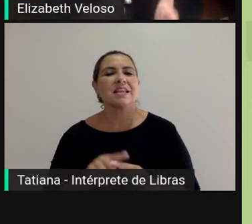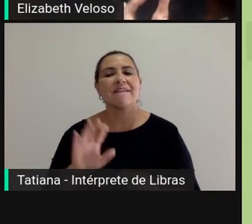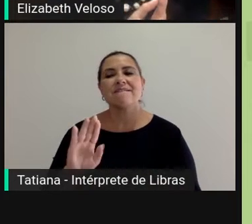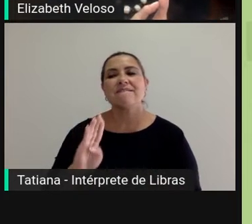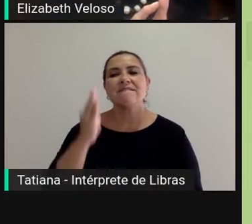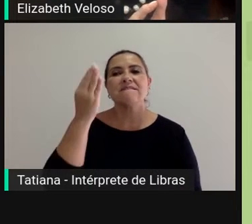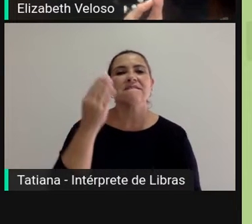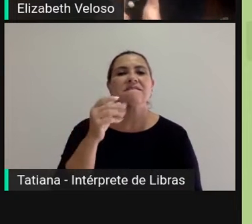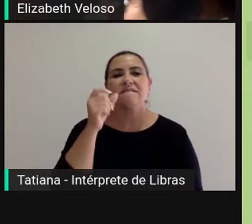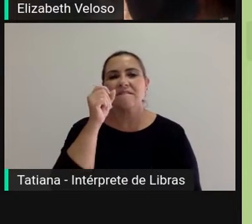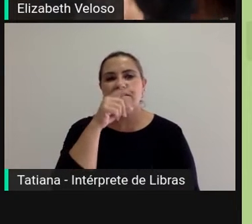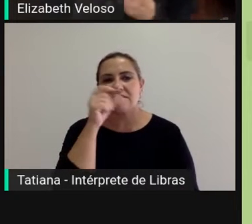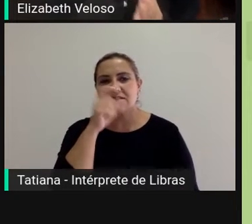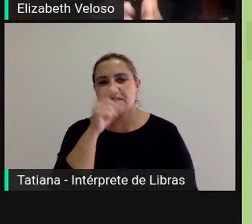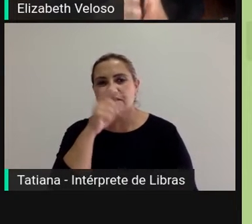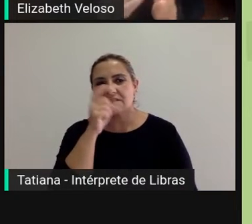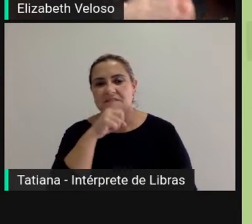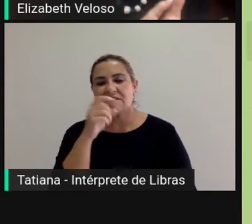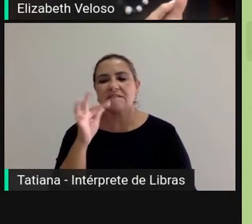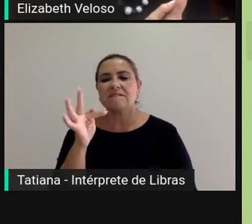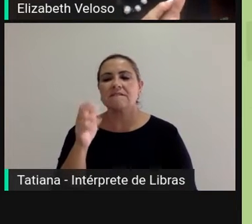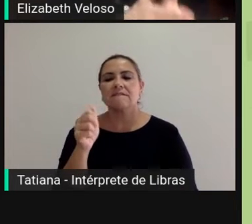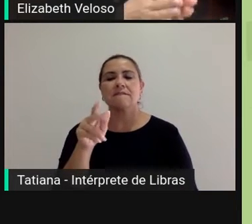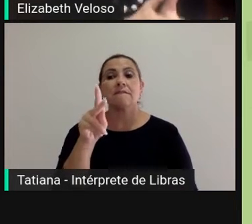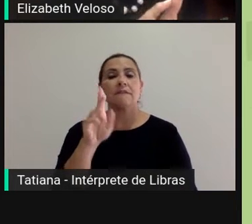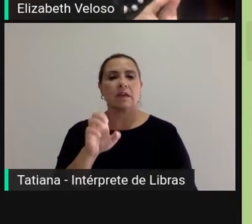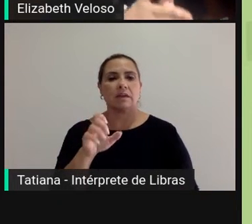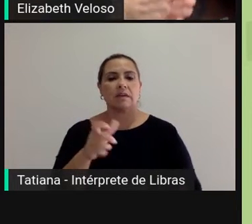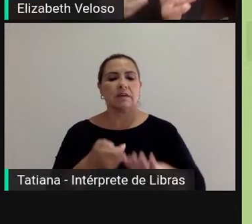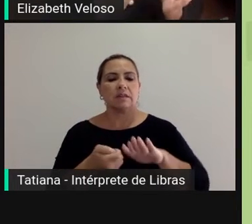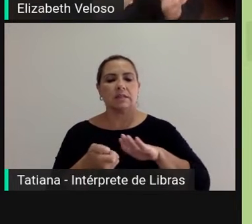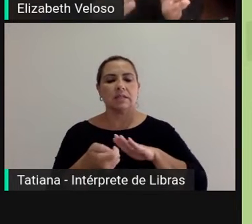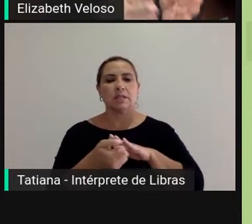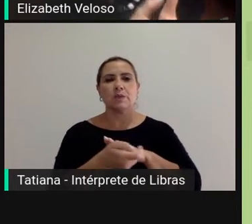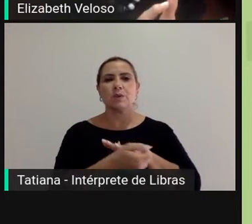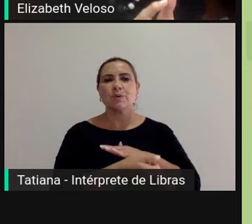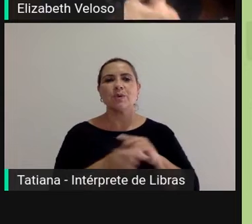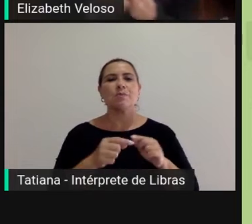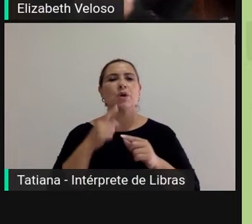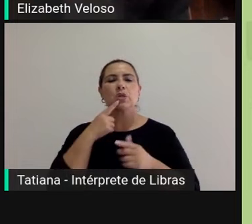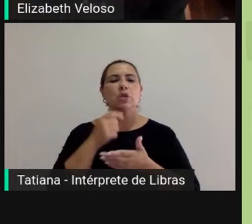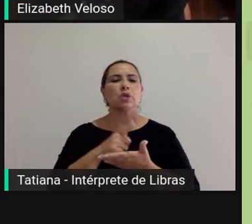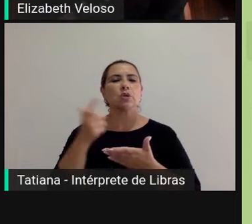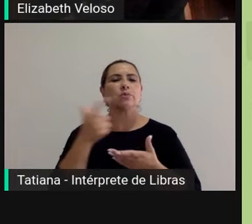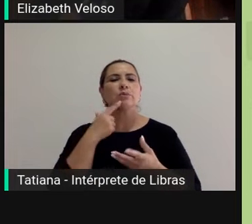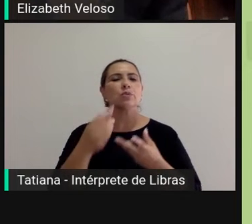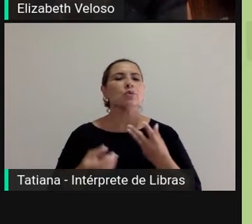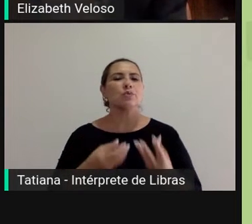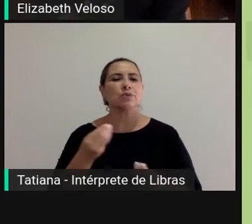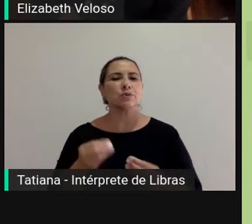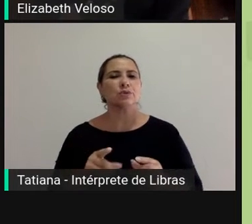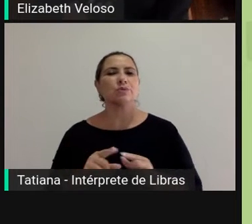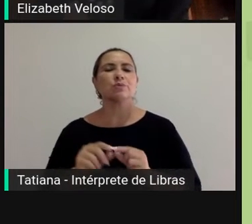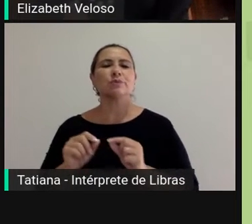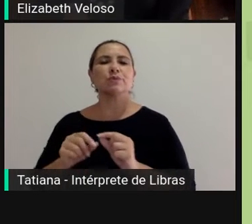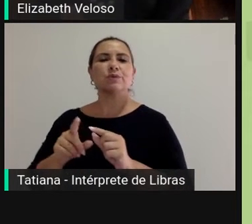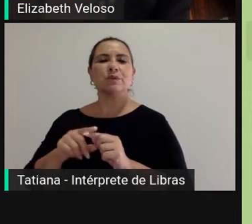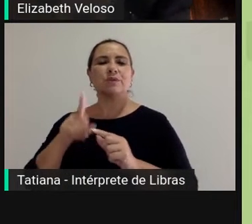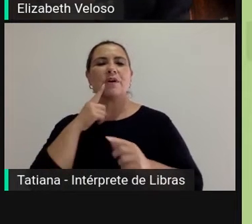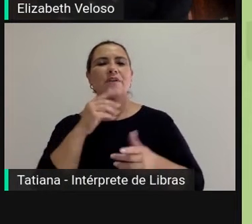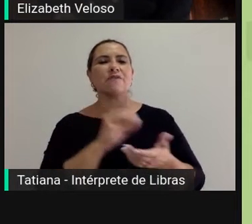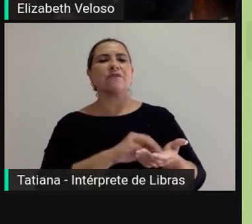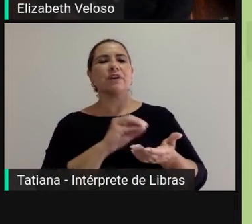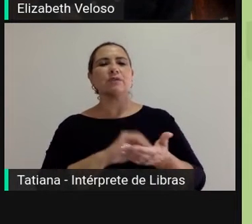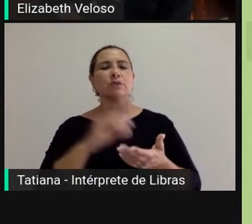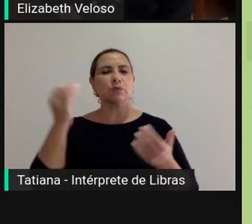A informação verdade, a informação jornalística, crível, imparcial, ou fake news, a desinformação,